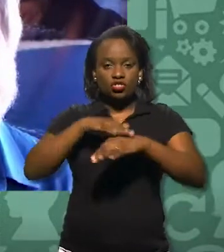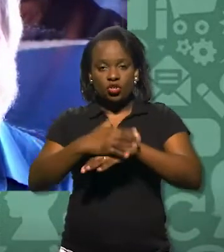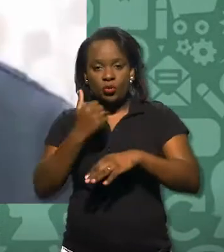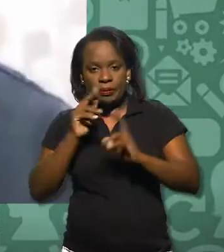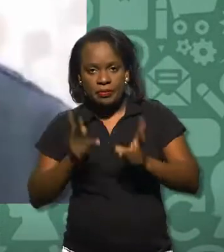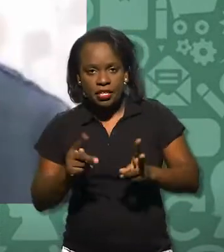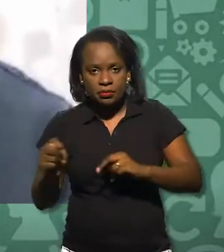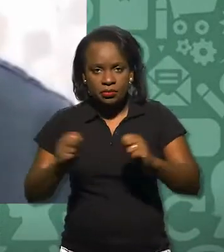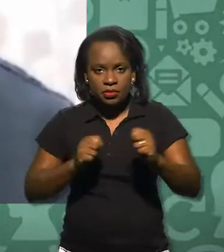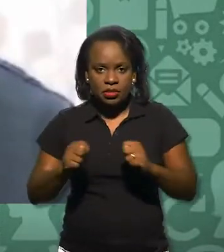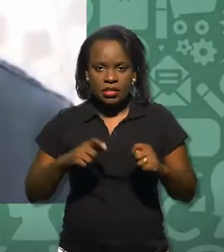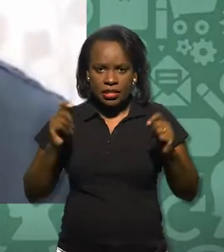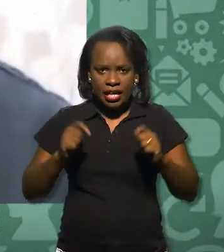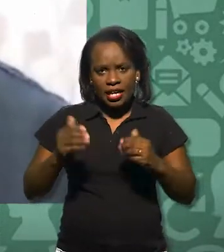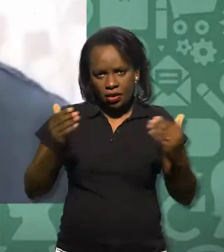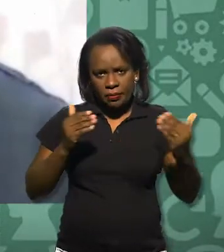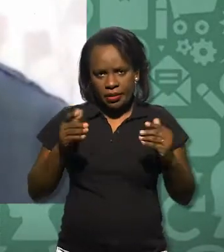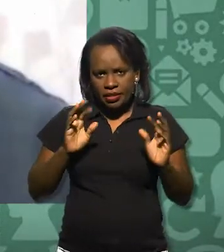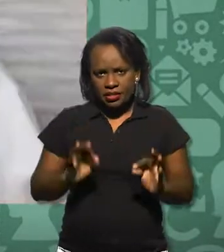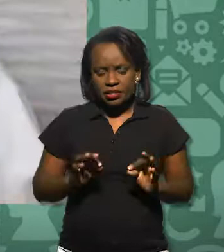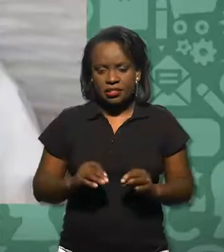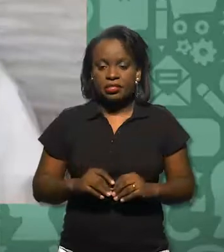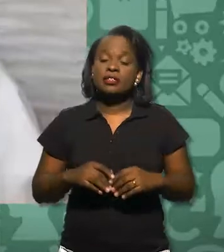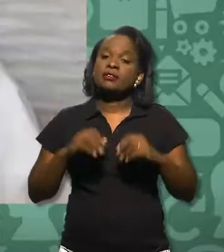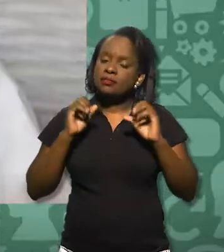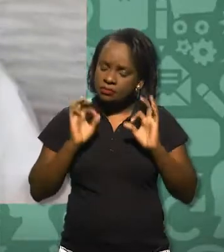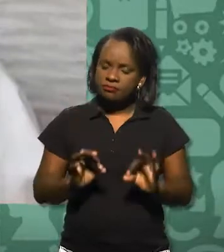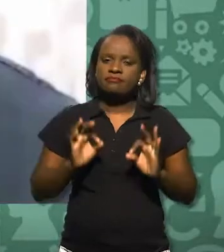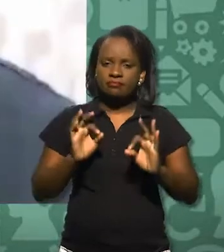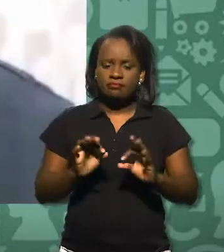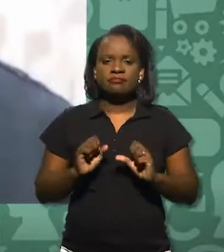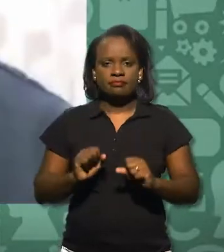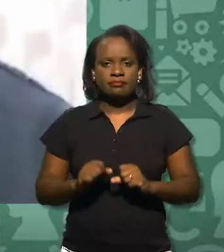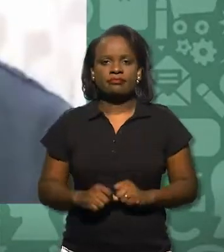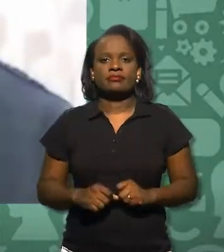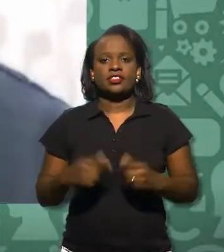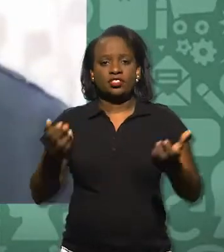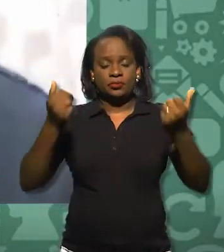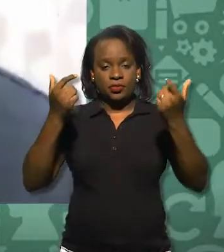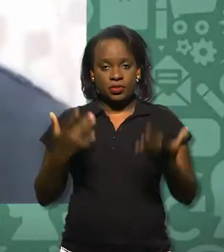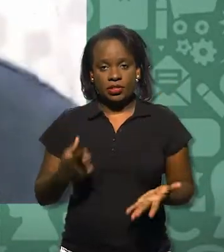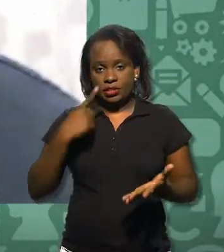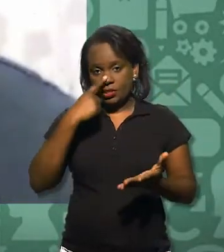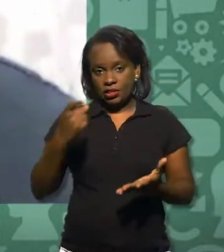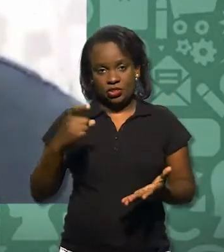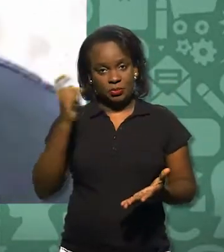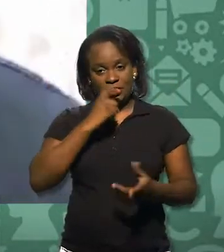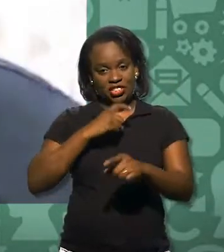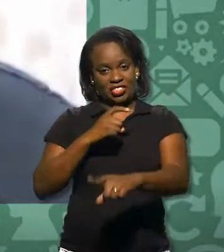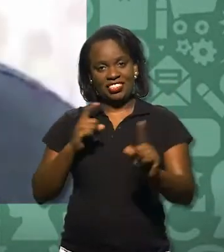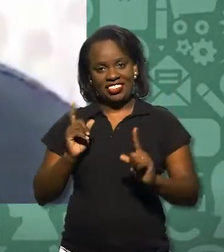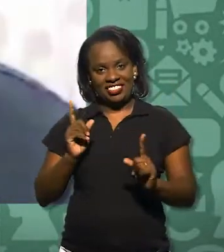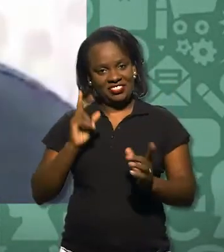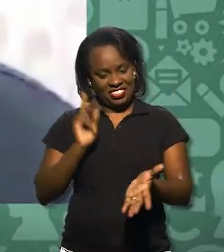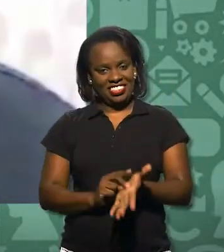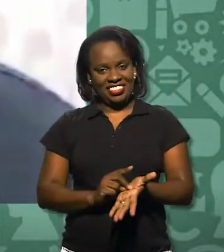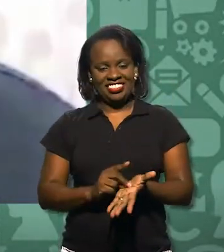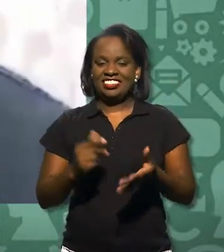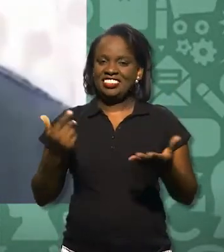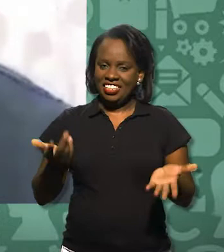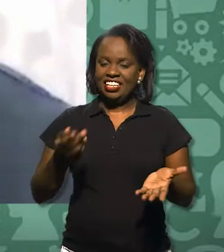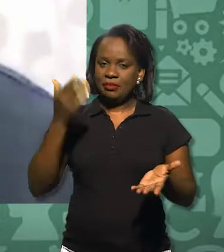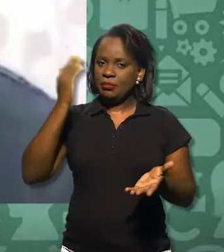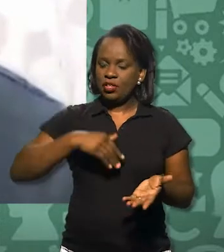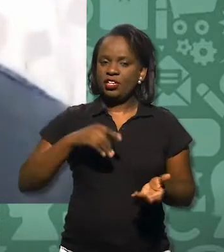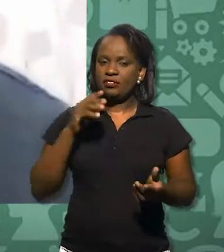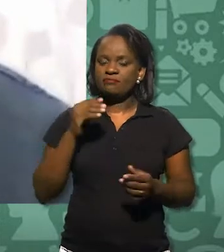jantar. A gente pode fazer esse tipo de análise? Pode, com certeza. Como nós falamos, o lixo não mente. Era exatamente isso.